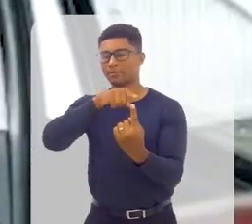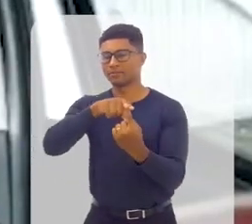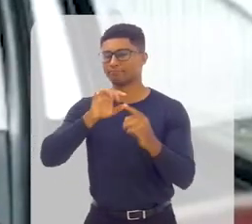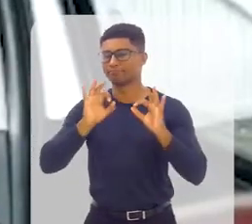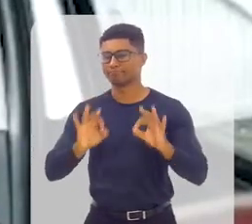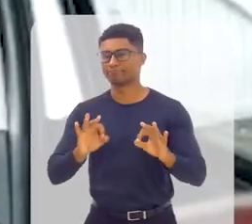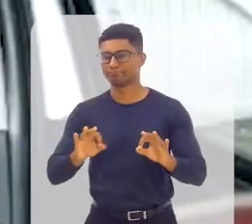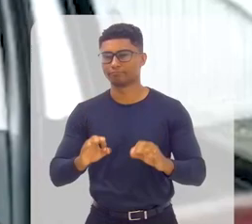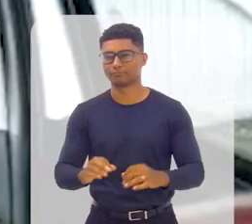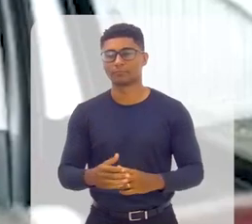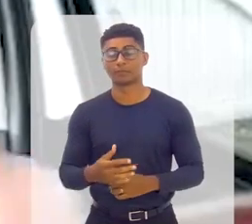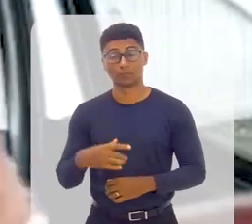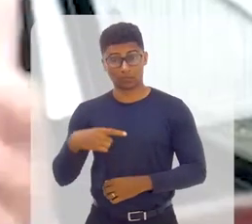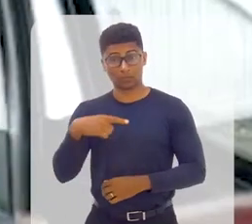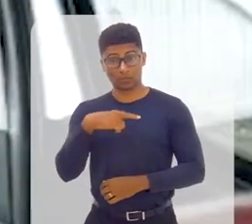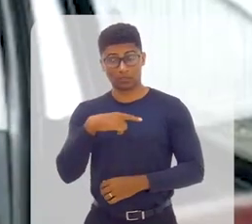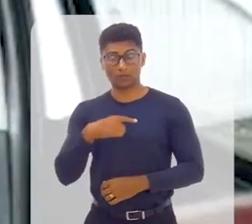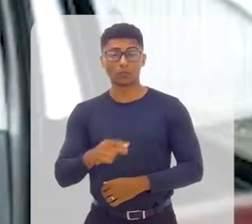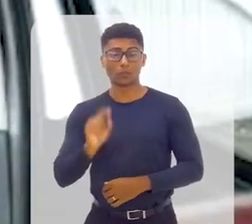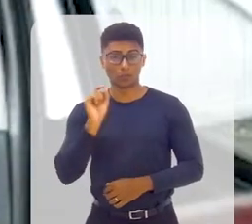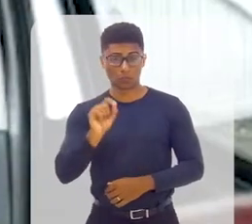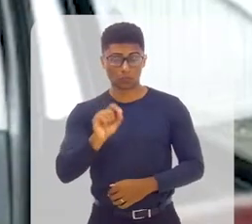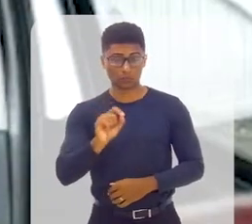participa, inclusive, no COGIRE, que é